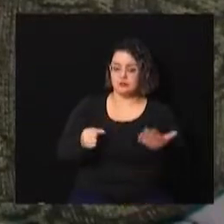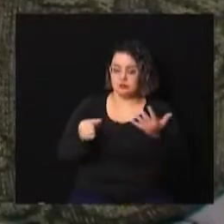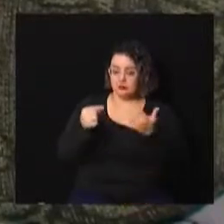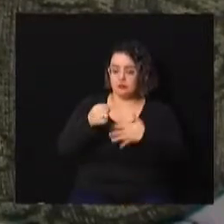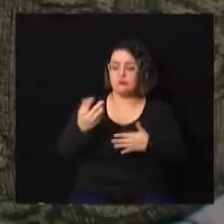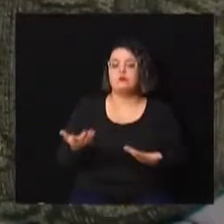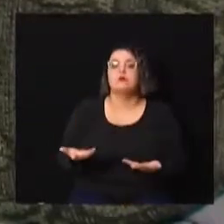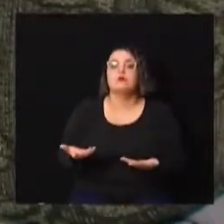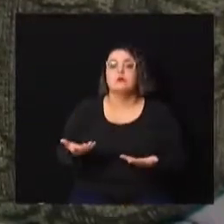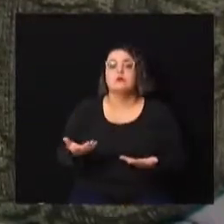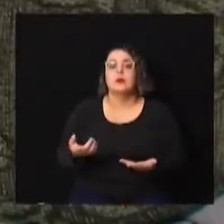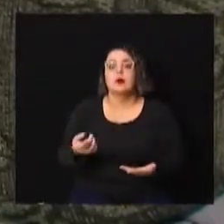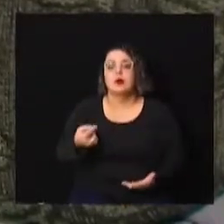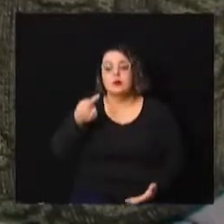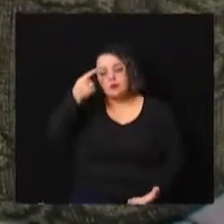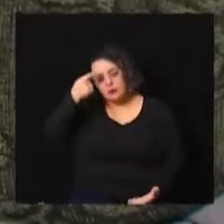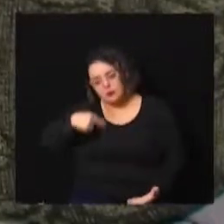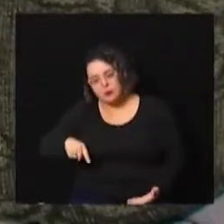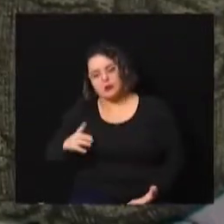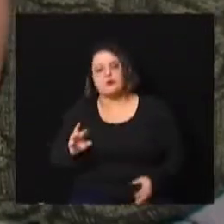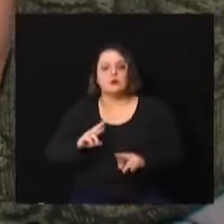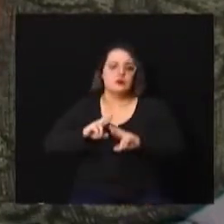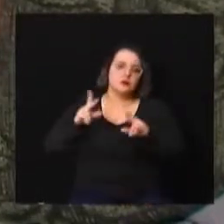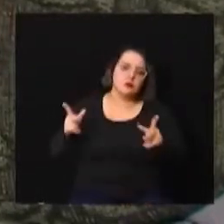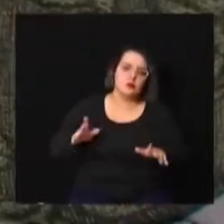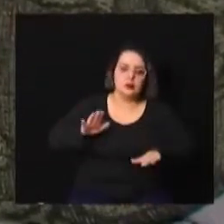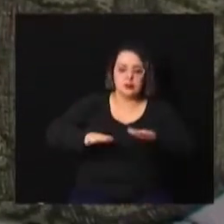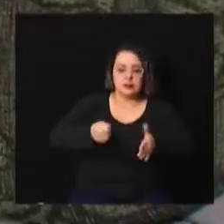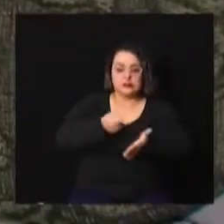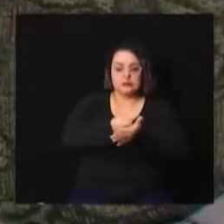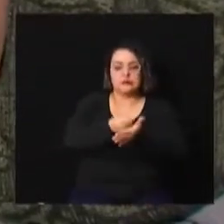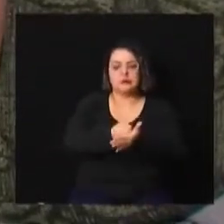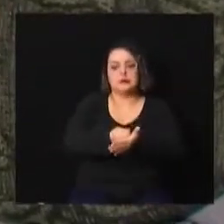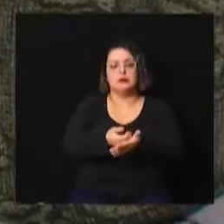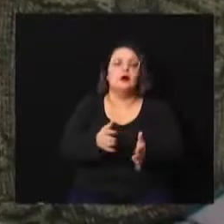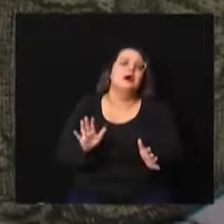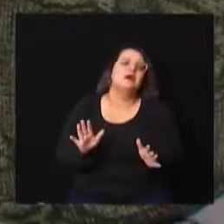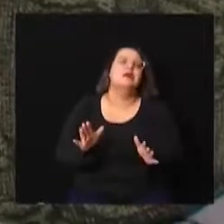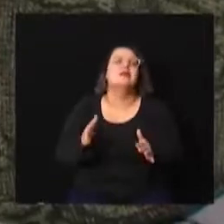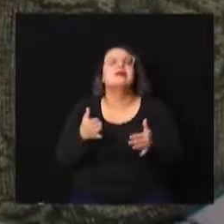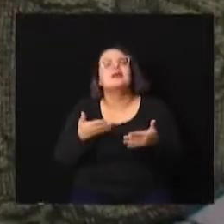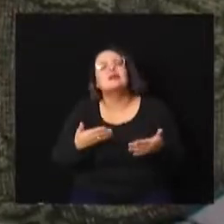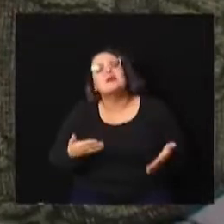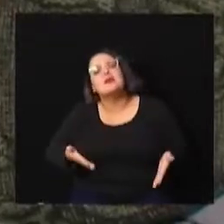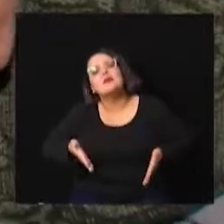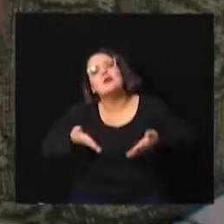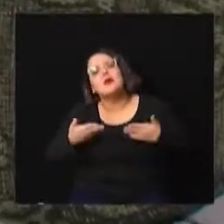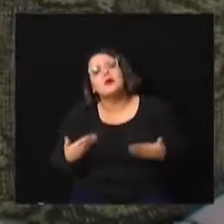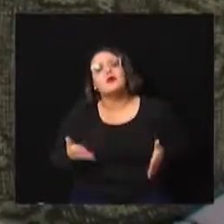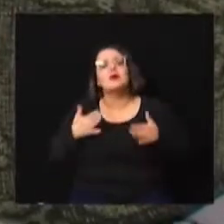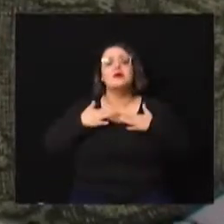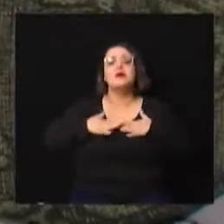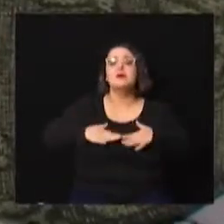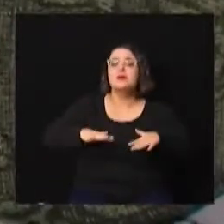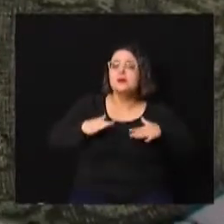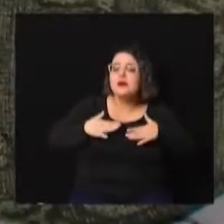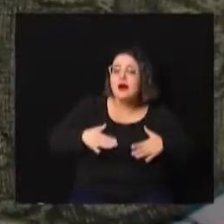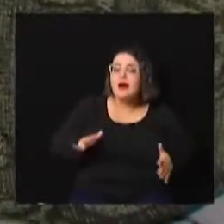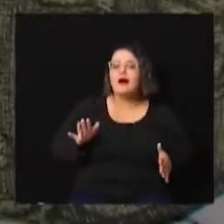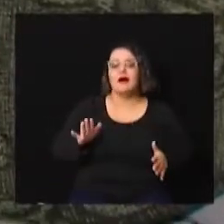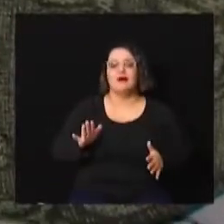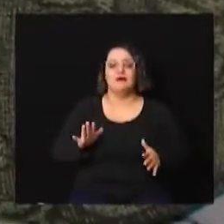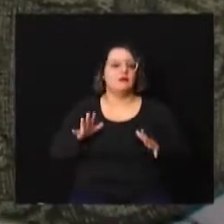umas questões de personalidade diferente, então às vezes eu sou um pouco mais firme e vai falar, não, mas vamos levar com calma,